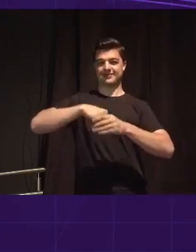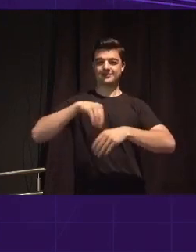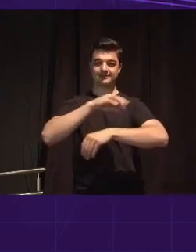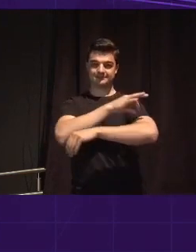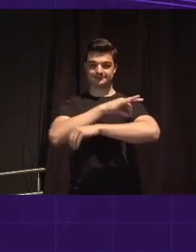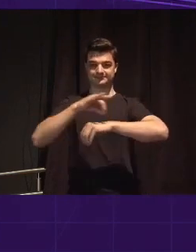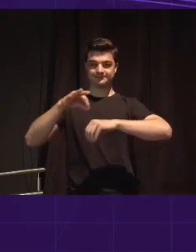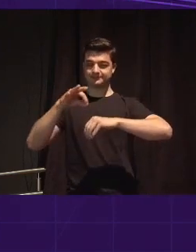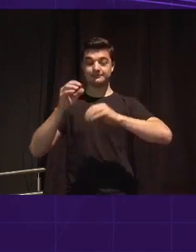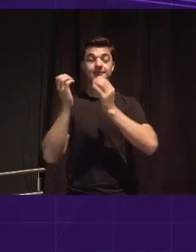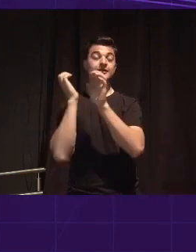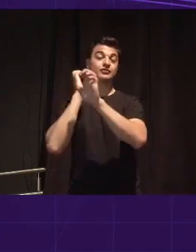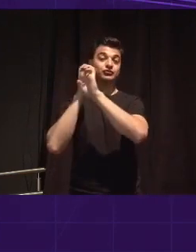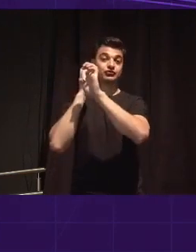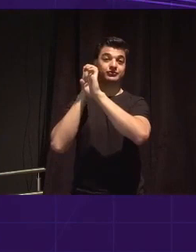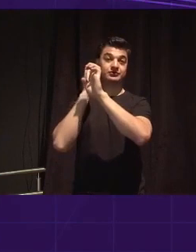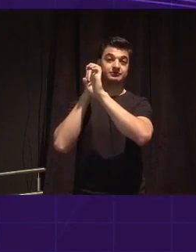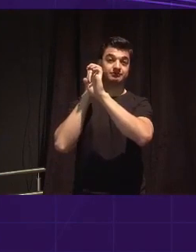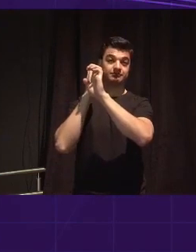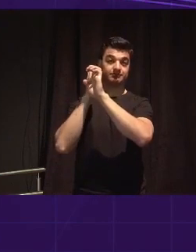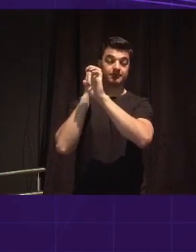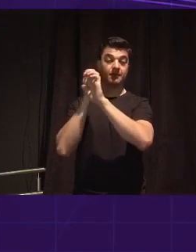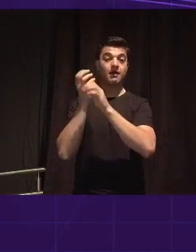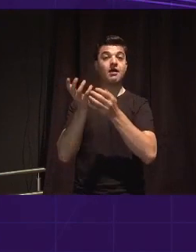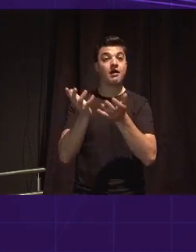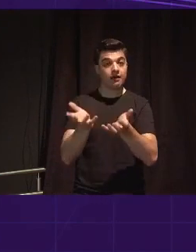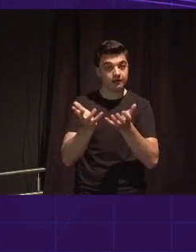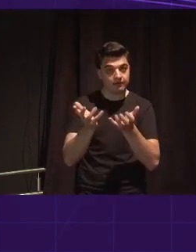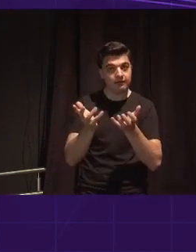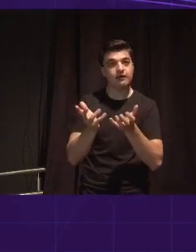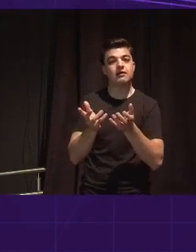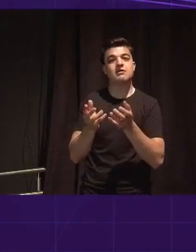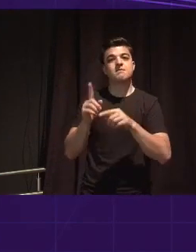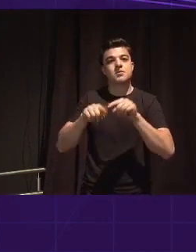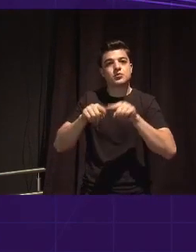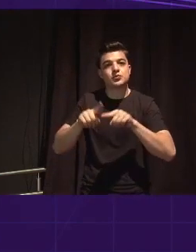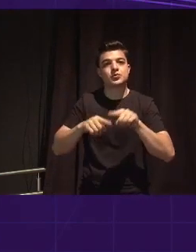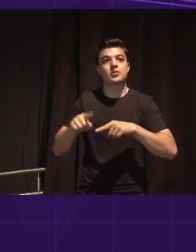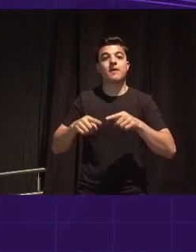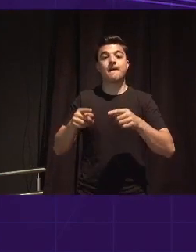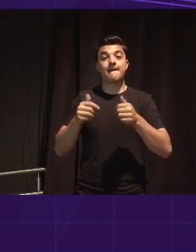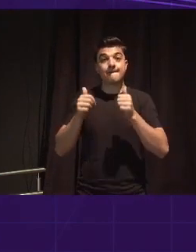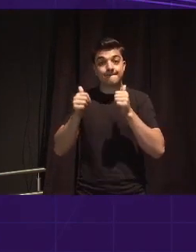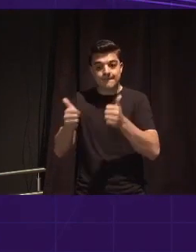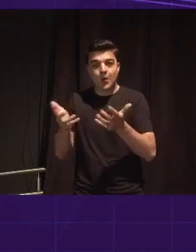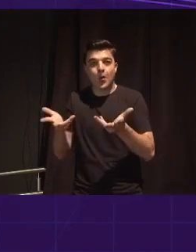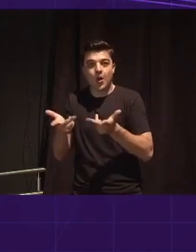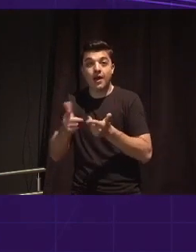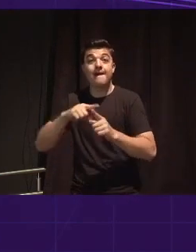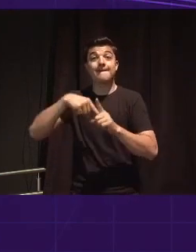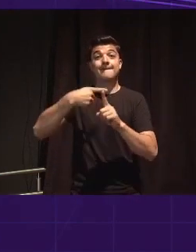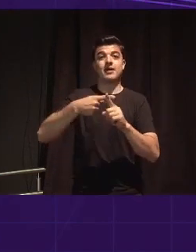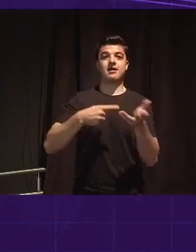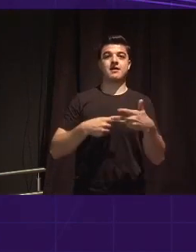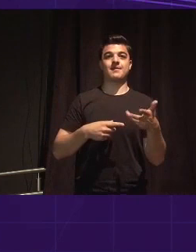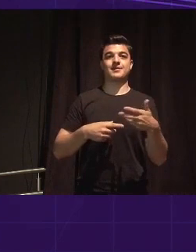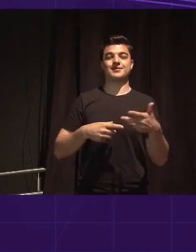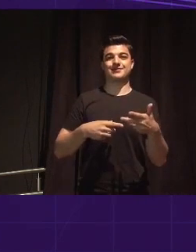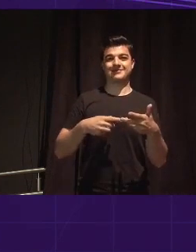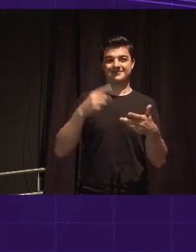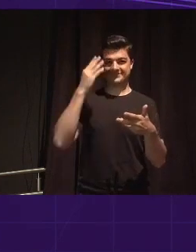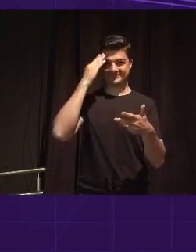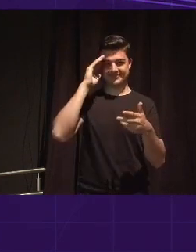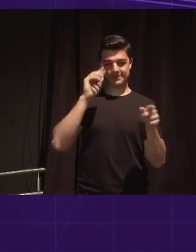eficientes e eficazes. Lembrando da diferença de eficiência e eficácia que eu falei aqui antes, né? Então, poxa, já era a nossa